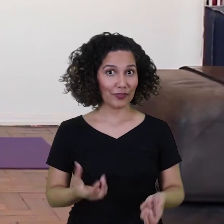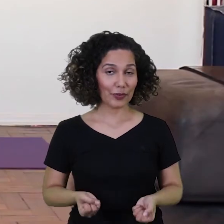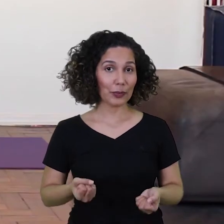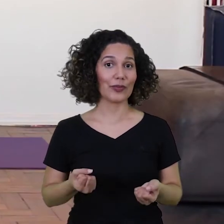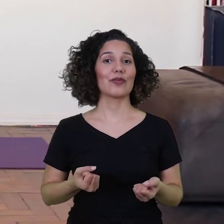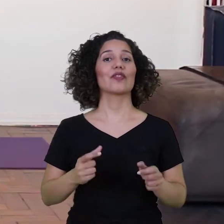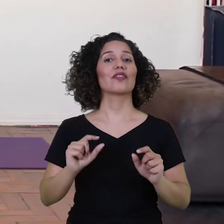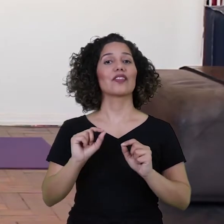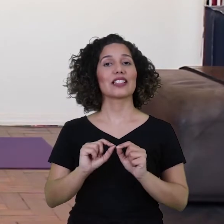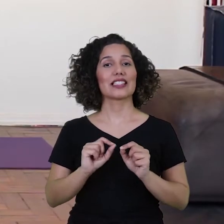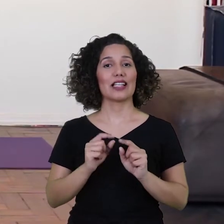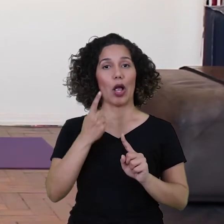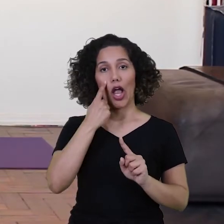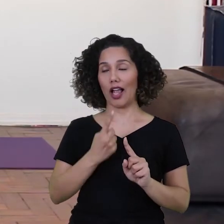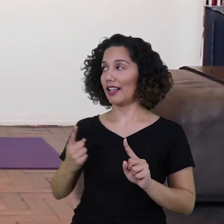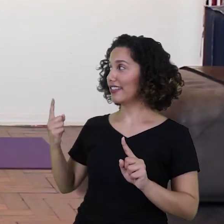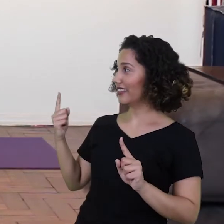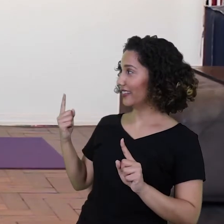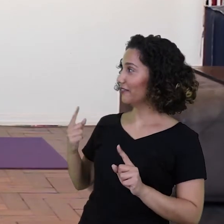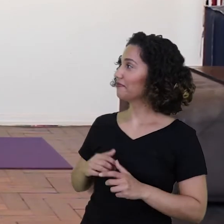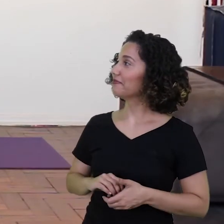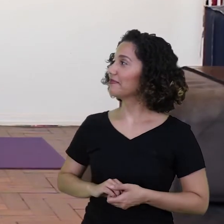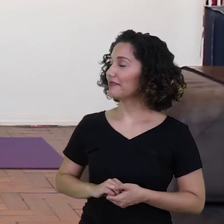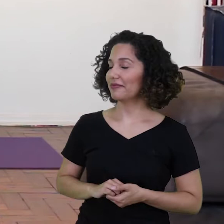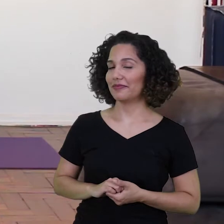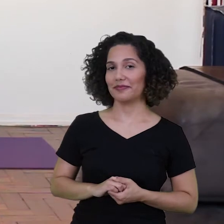Então vamos lá, gente. A gente vai lá para trás do tapete.